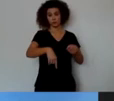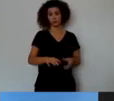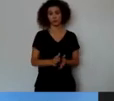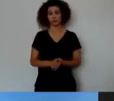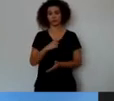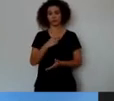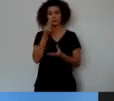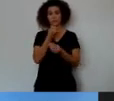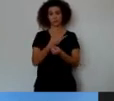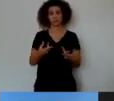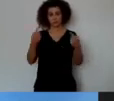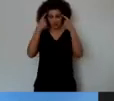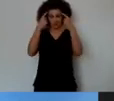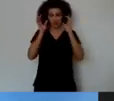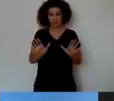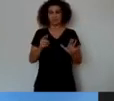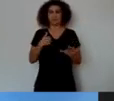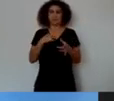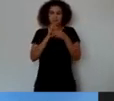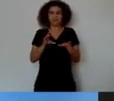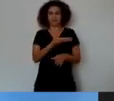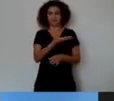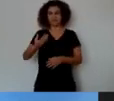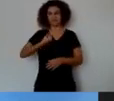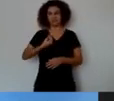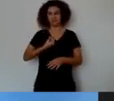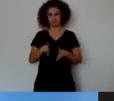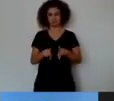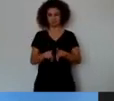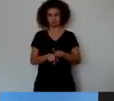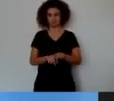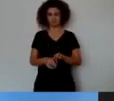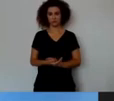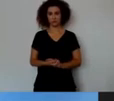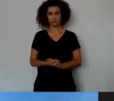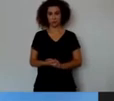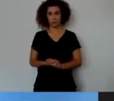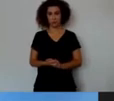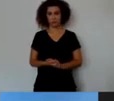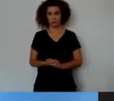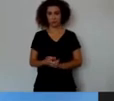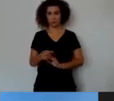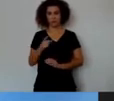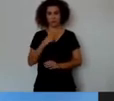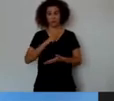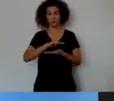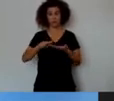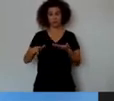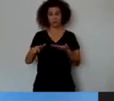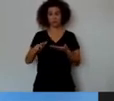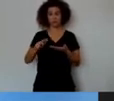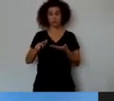cabeça para falar, mas acho que o pessoal também está pipocando aí mensagem no chat sobre